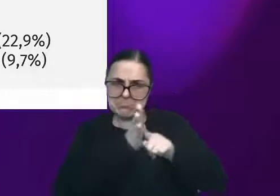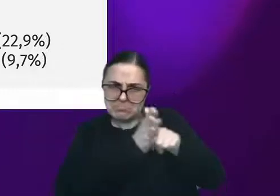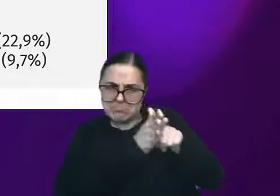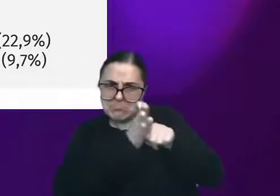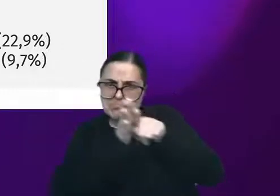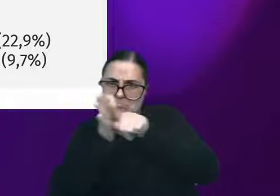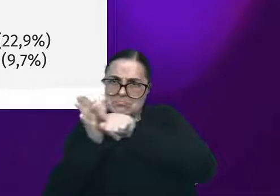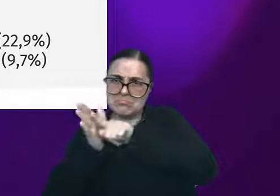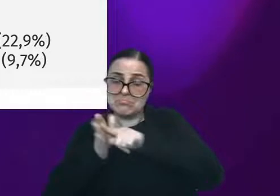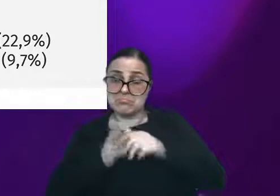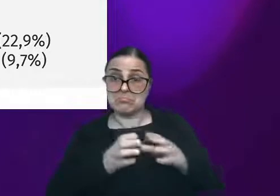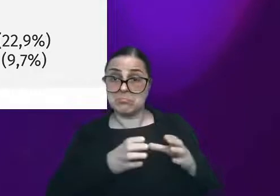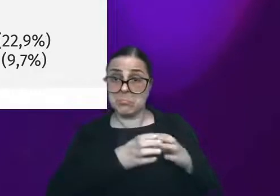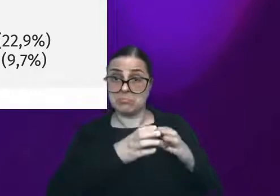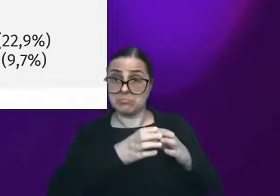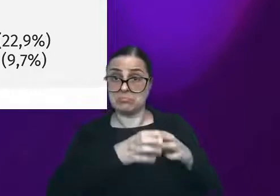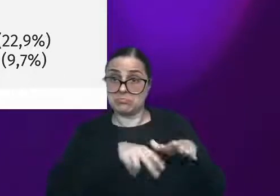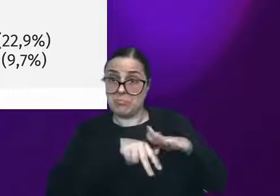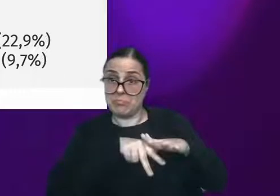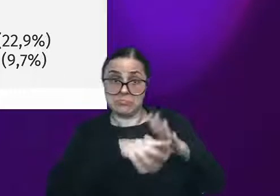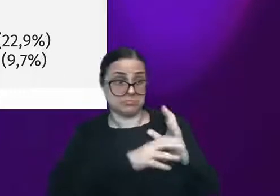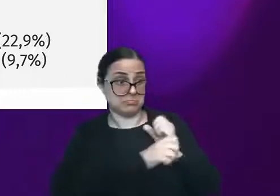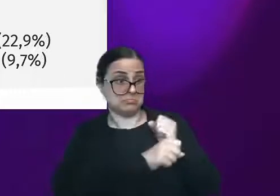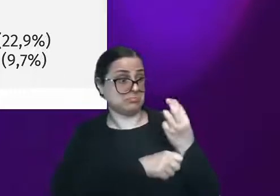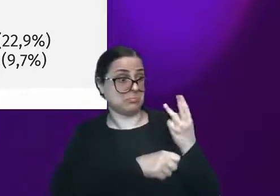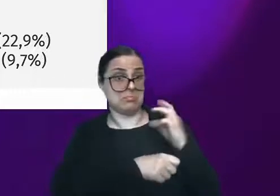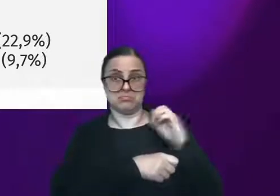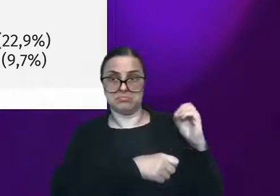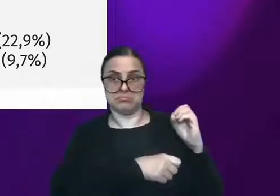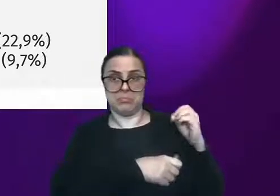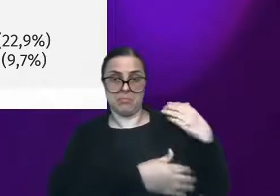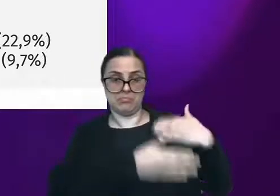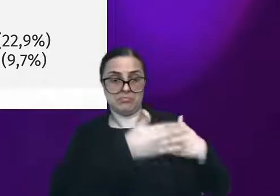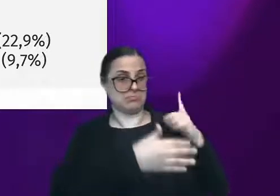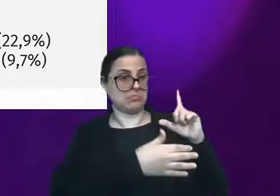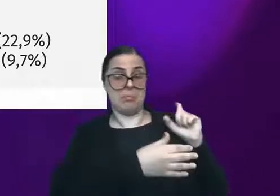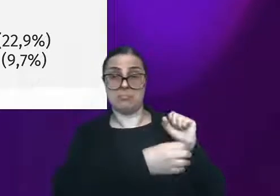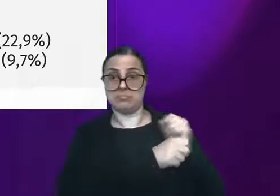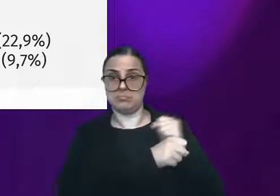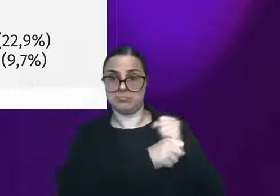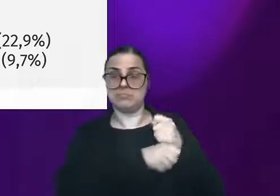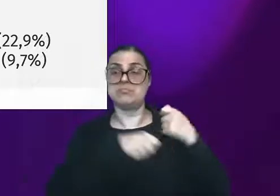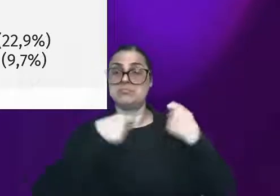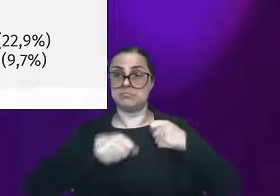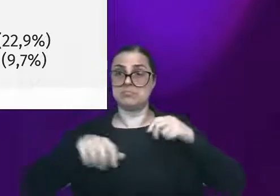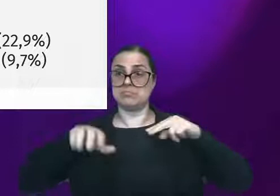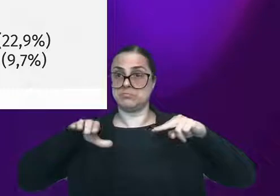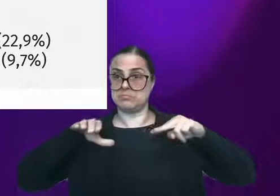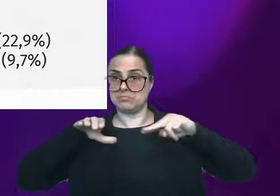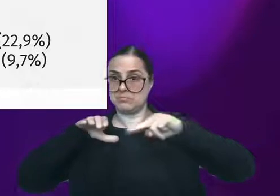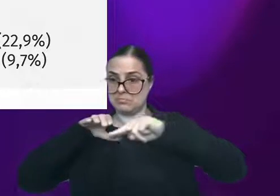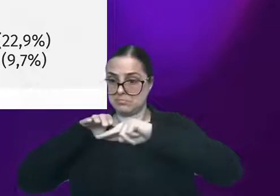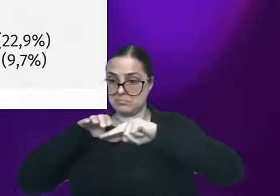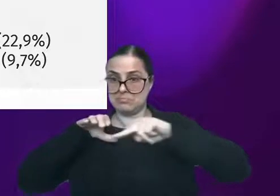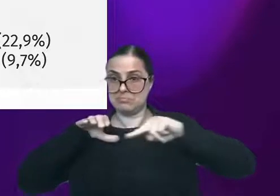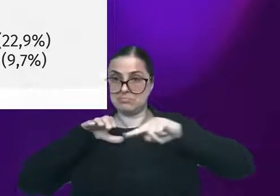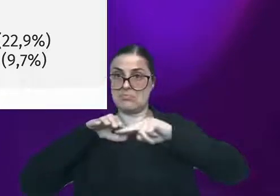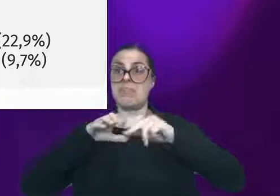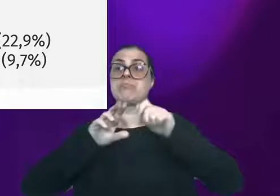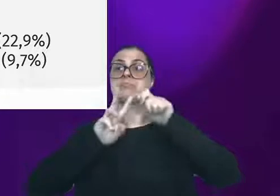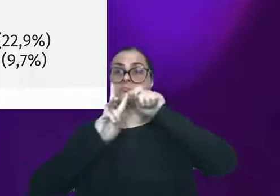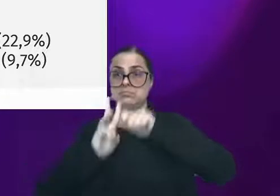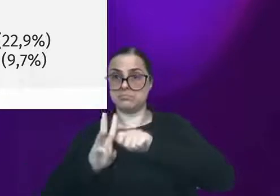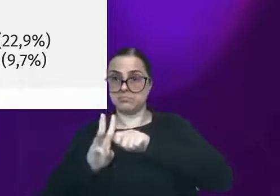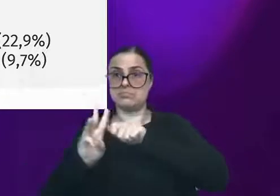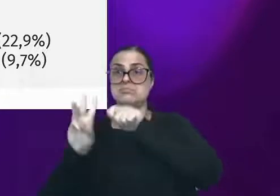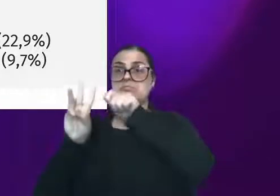300 pacientes em 10 anos, né, com uma ressonância a cada 3 meses, exatamente para assegurar a elegibilidade